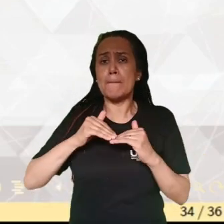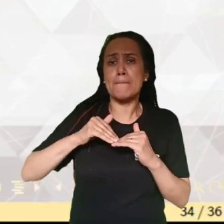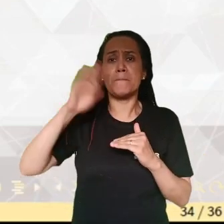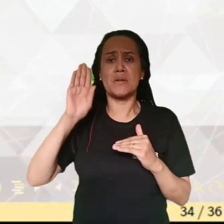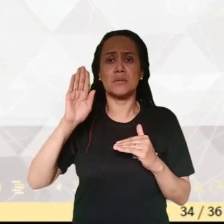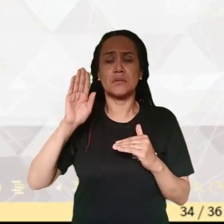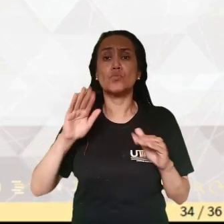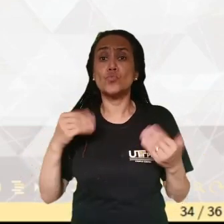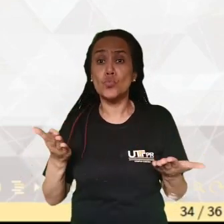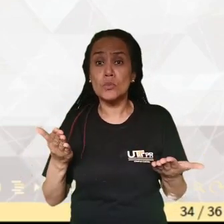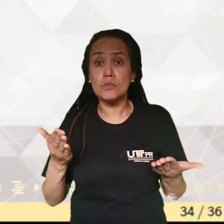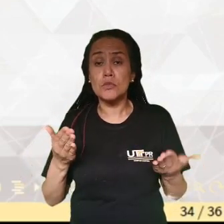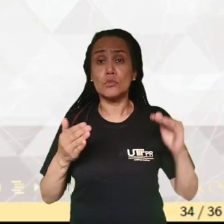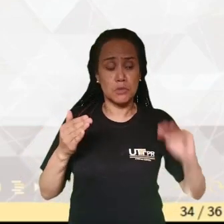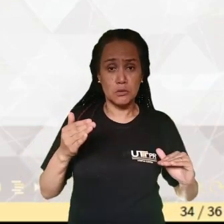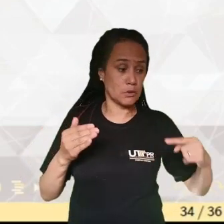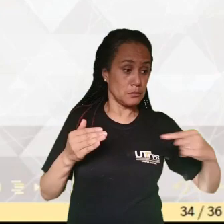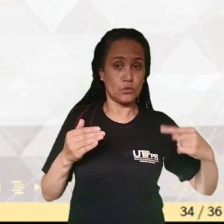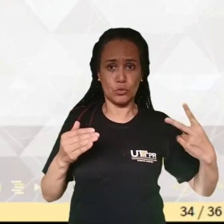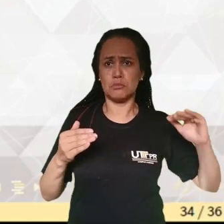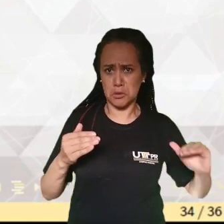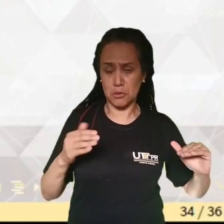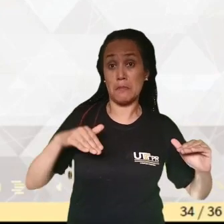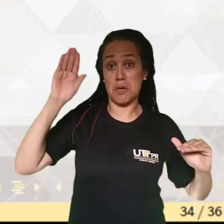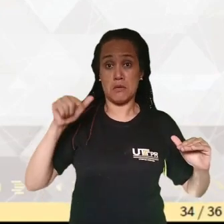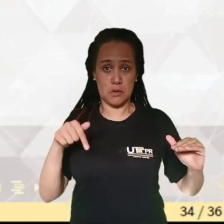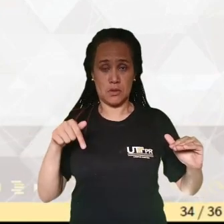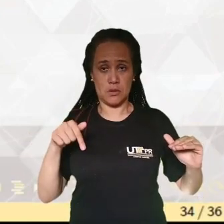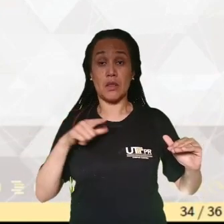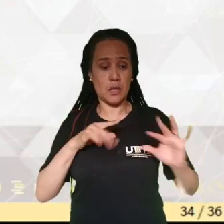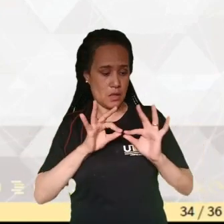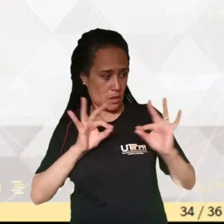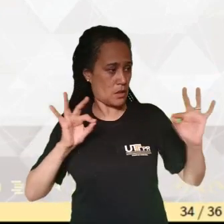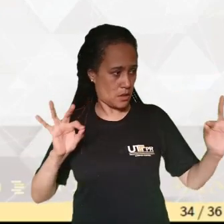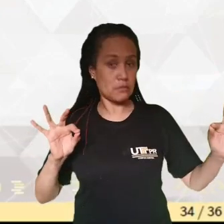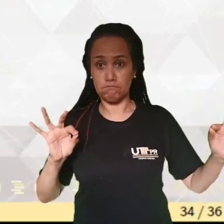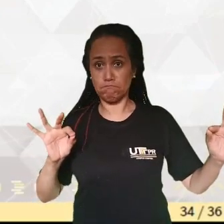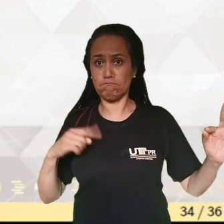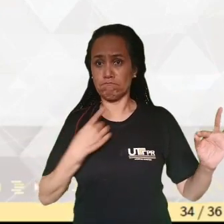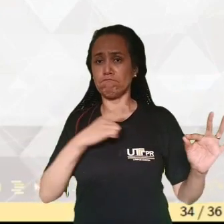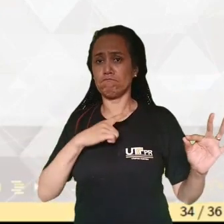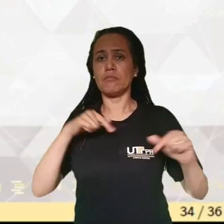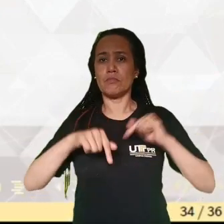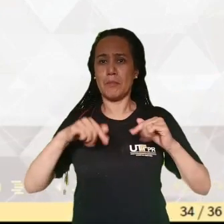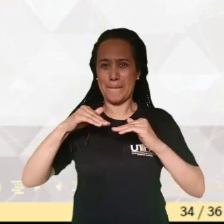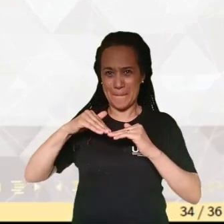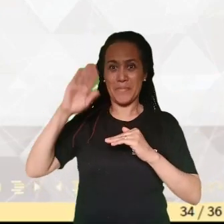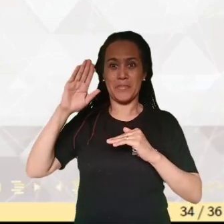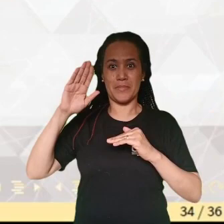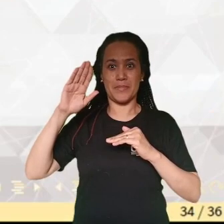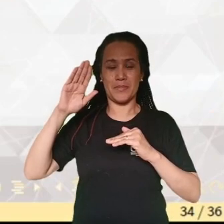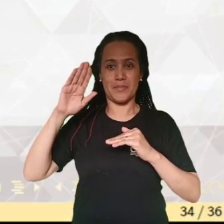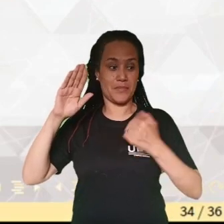0. Qual é o maior valor? Qual é o menor valor? O menor é menos 2 e o maior é 7. Existe uma distância entre